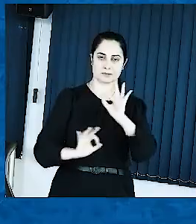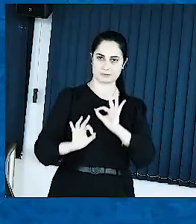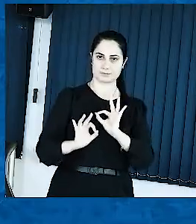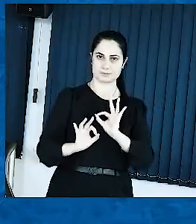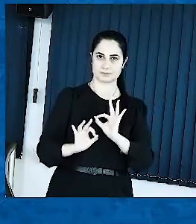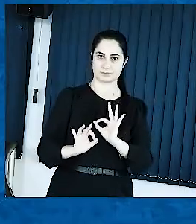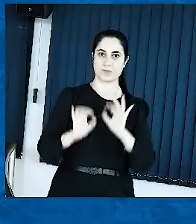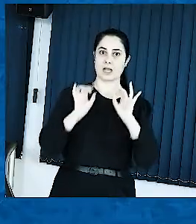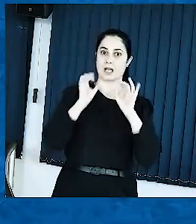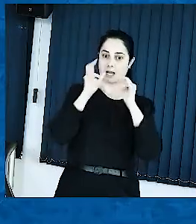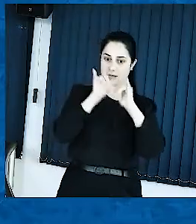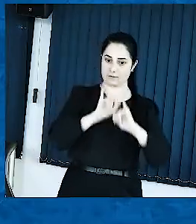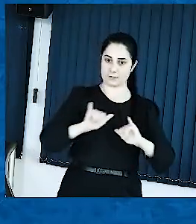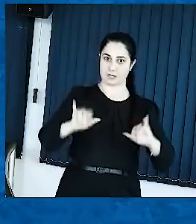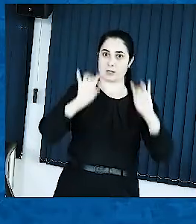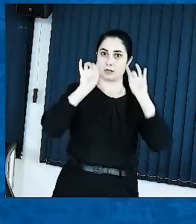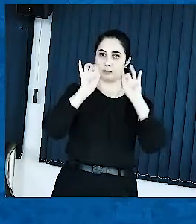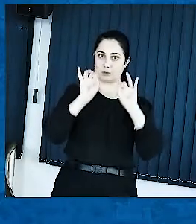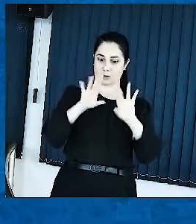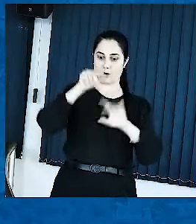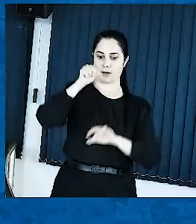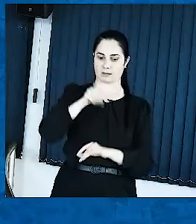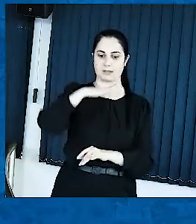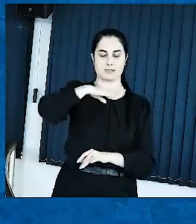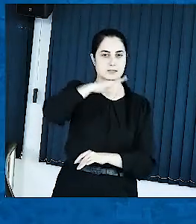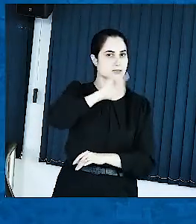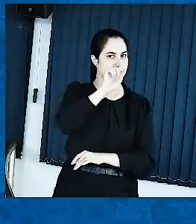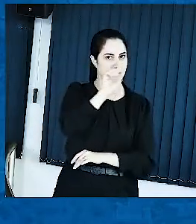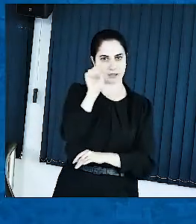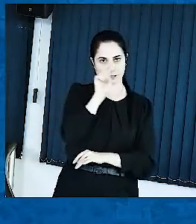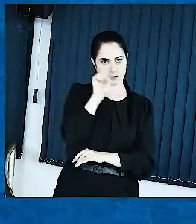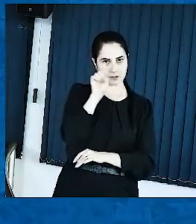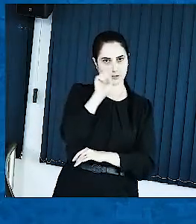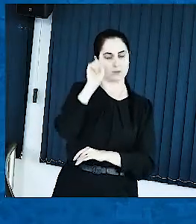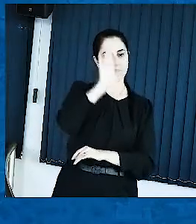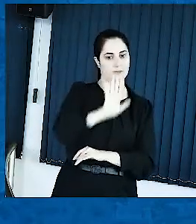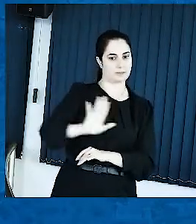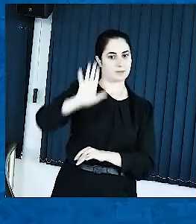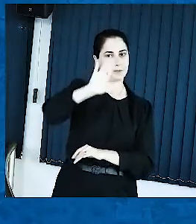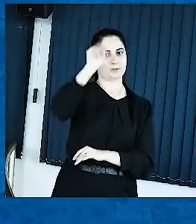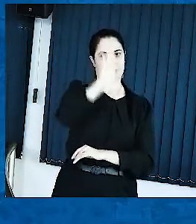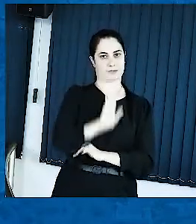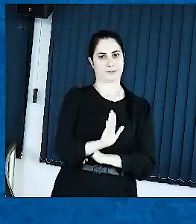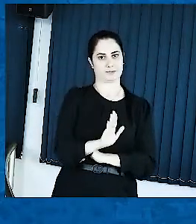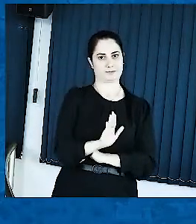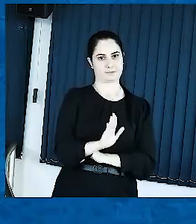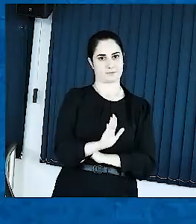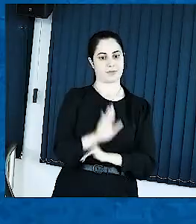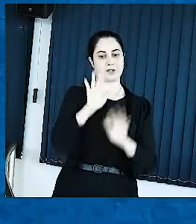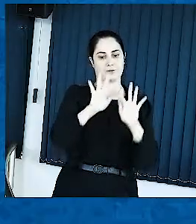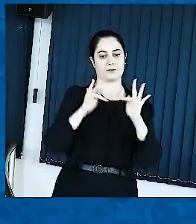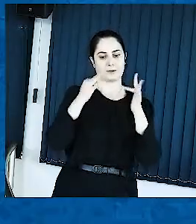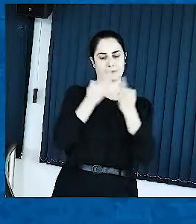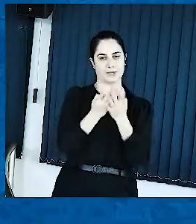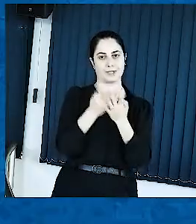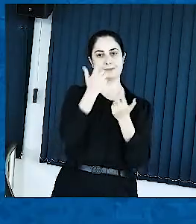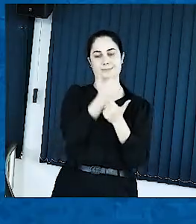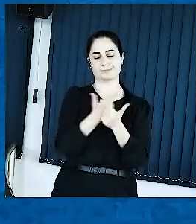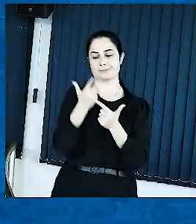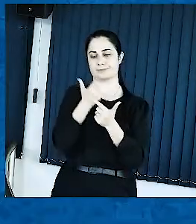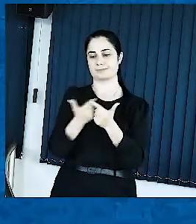Eu não estou dizendo que isso seja a realidade exclusiva daqui, não é. Mas é o que as famílias enfrentam.